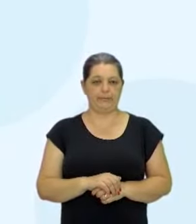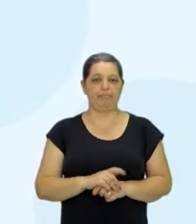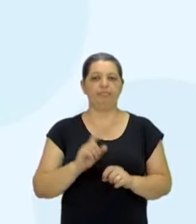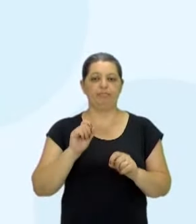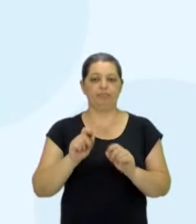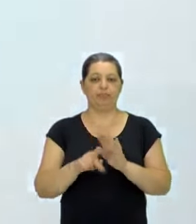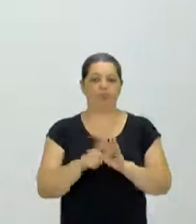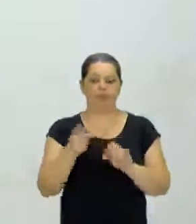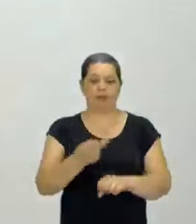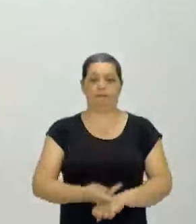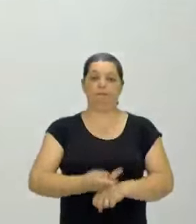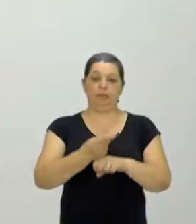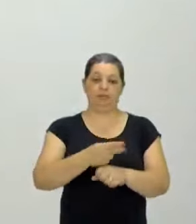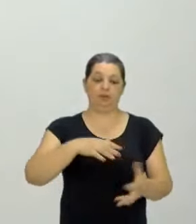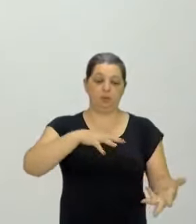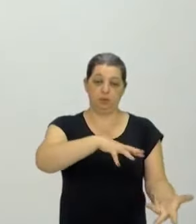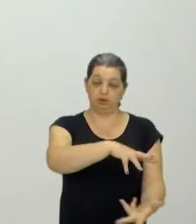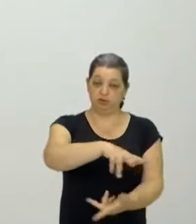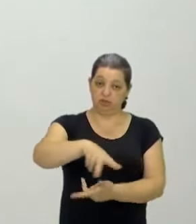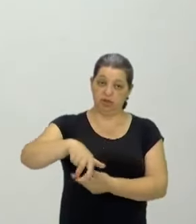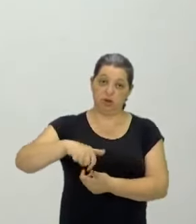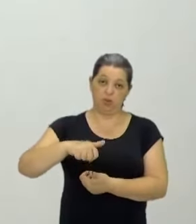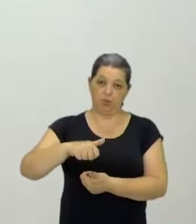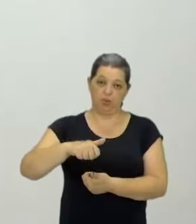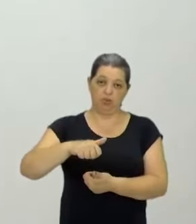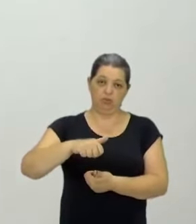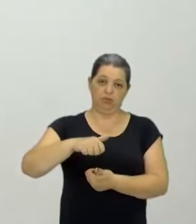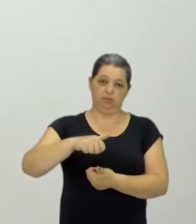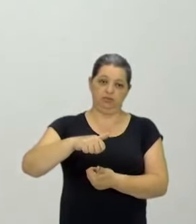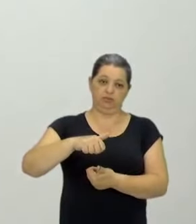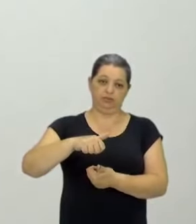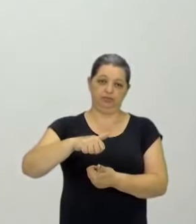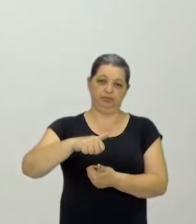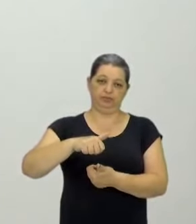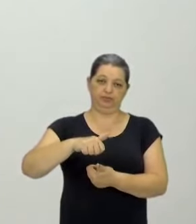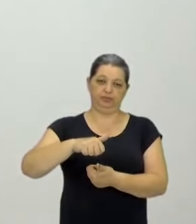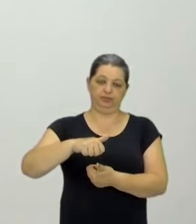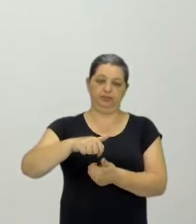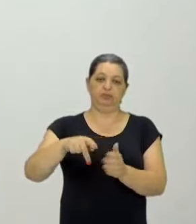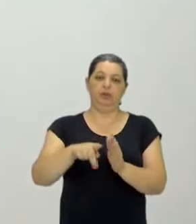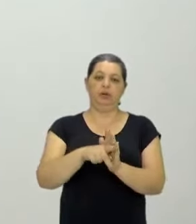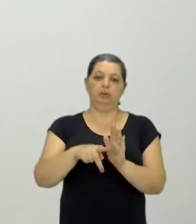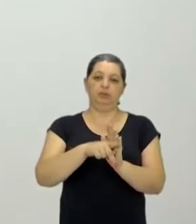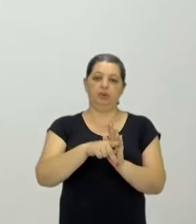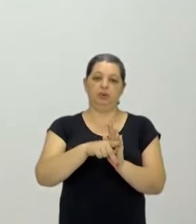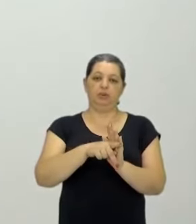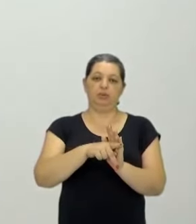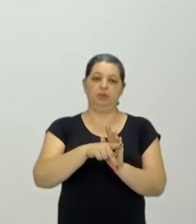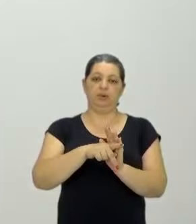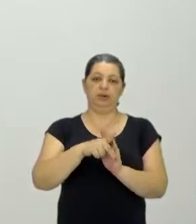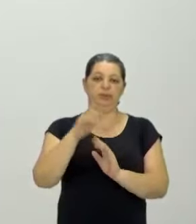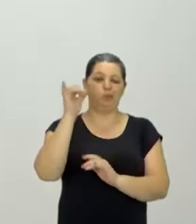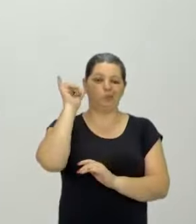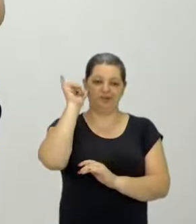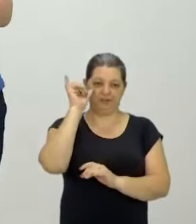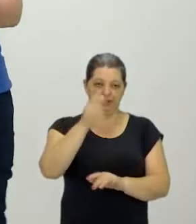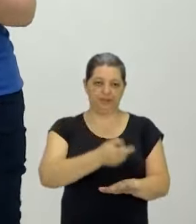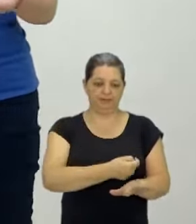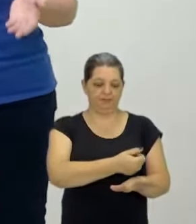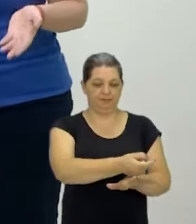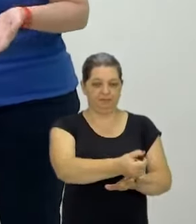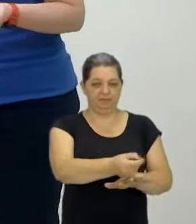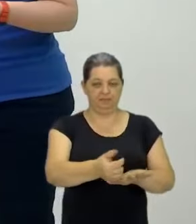um prêmio mundial de combate à fake news na ciência. Importantíssimo, né? Tantas pessoas que